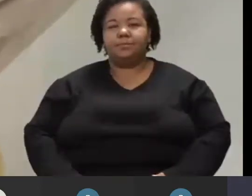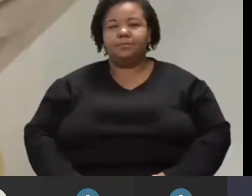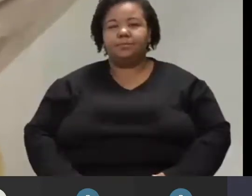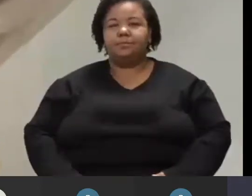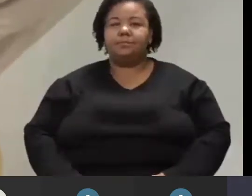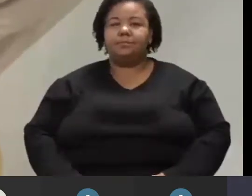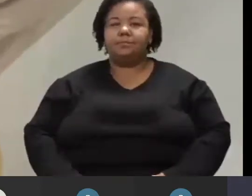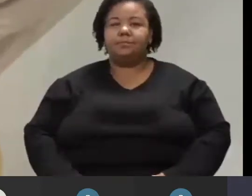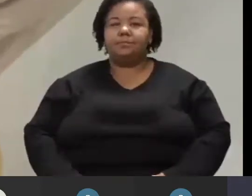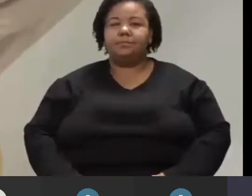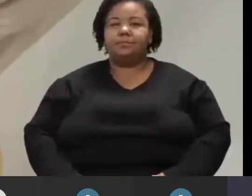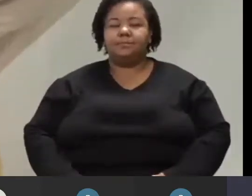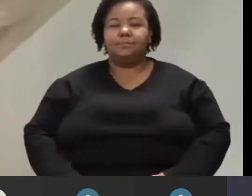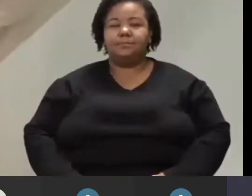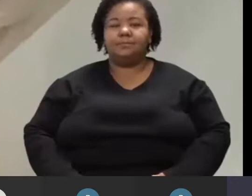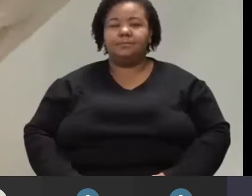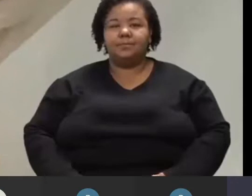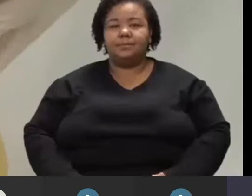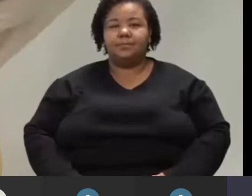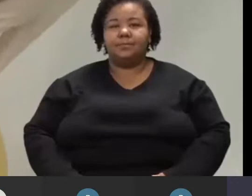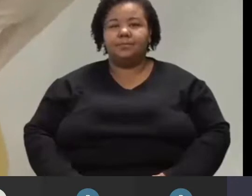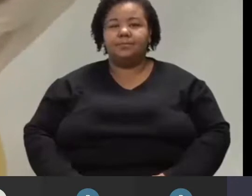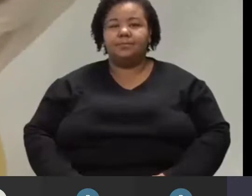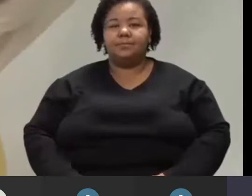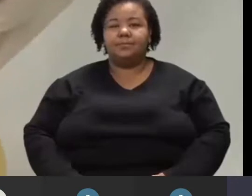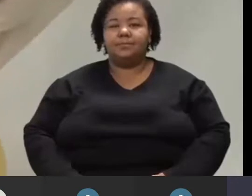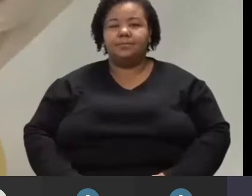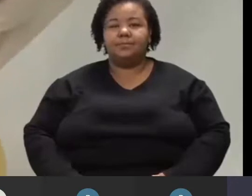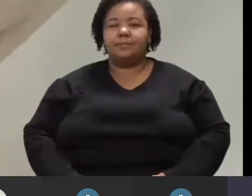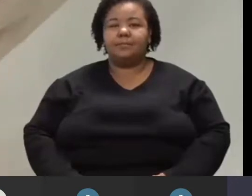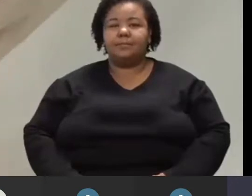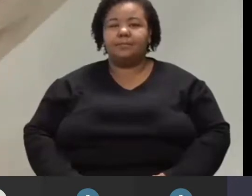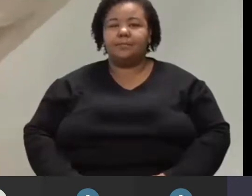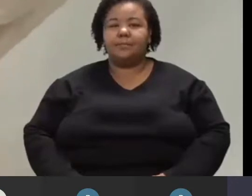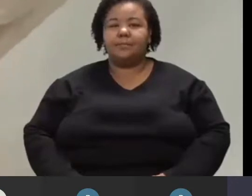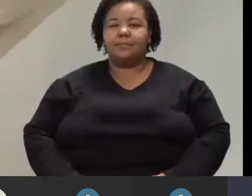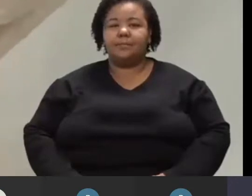meio de cultura com a água.